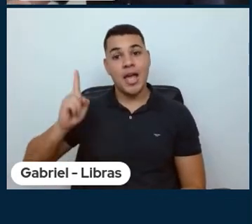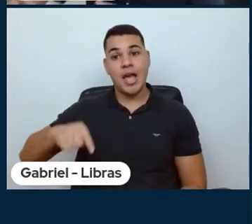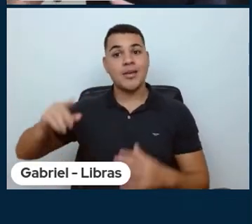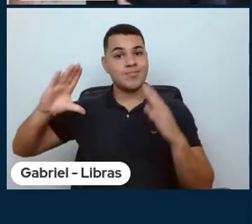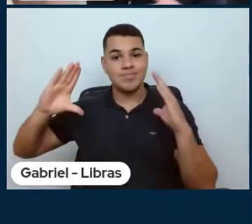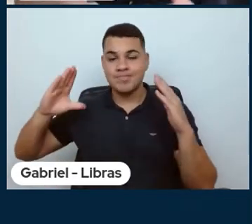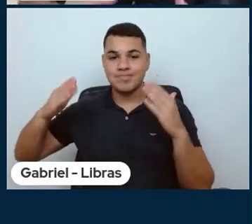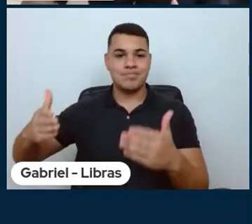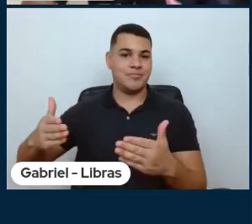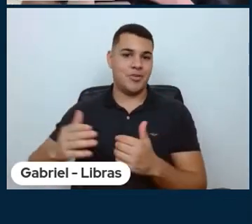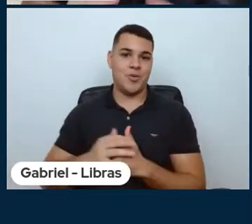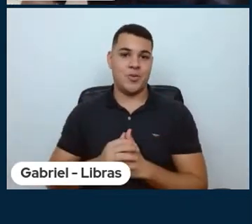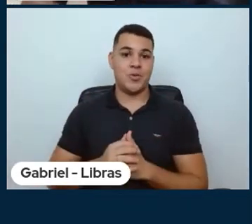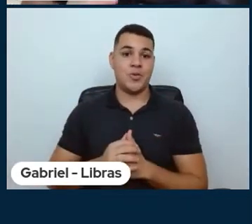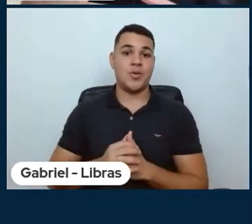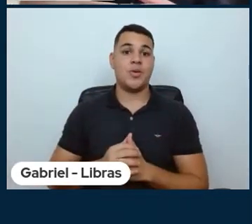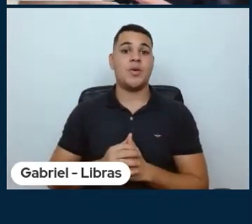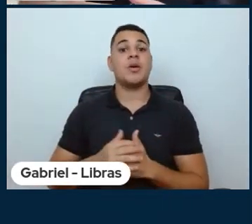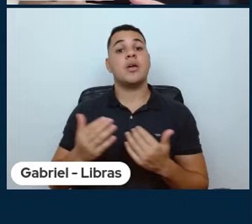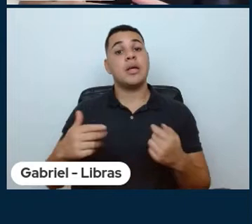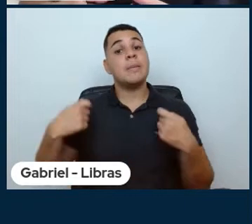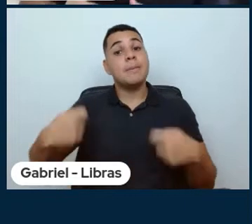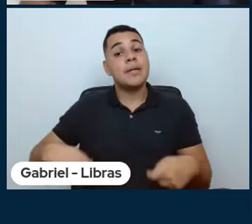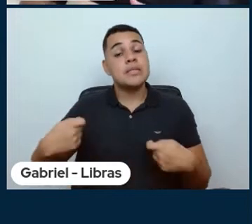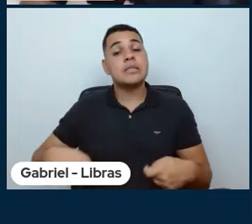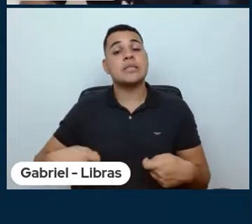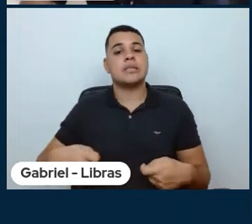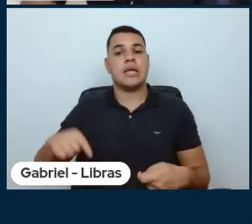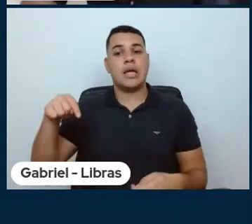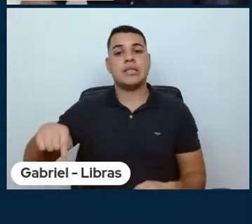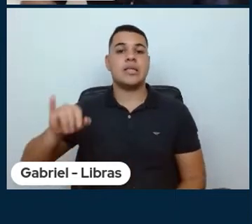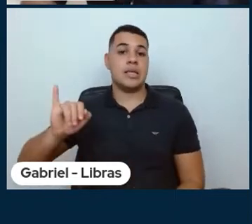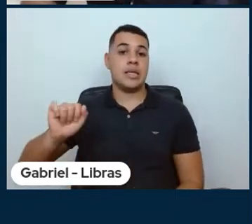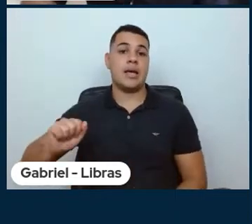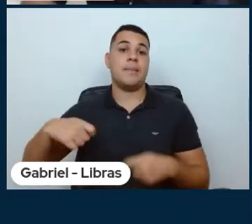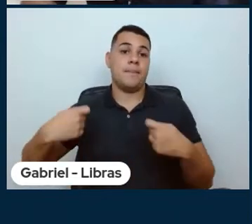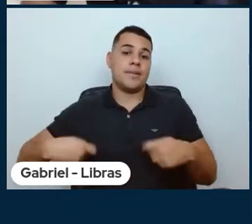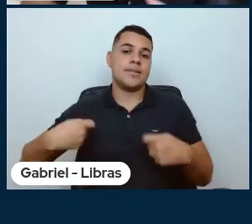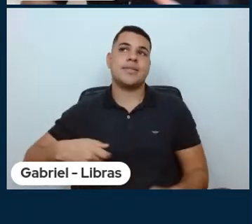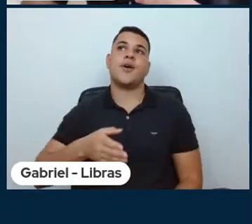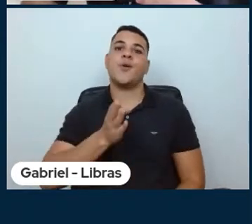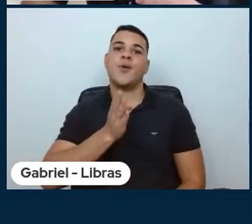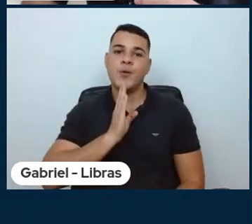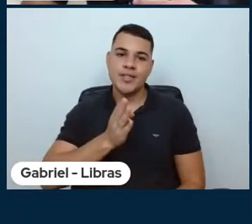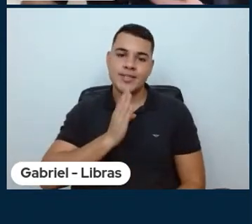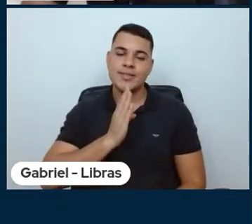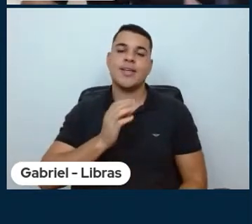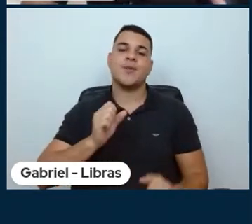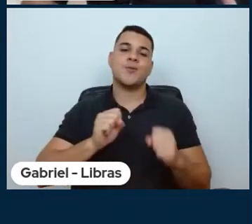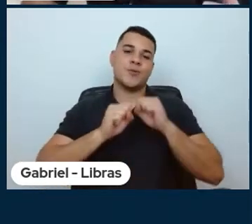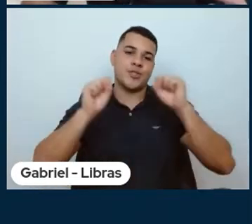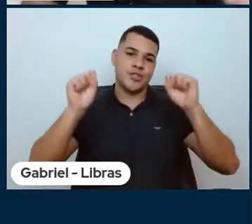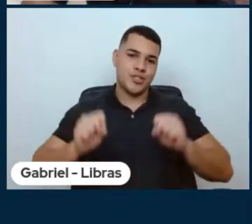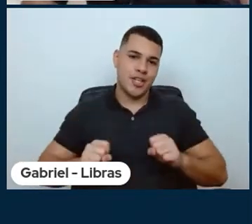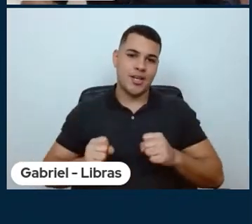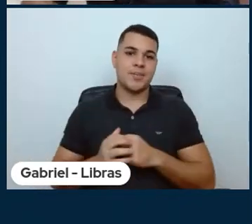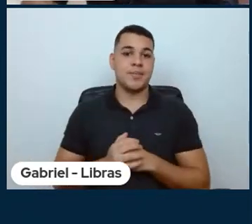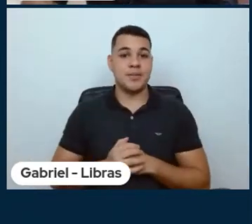maquinário, precisa ter um conhecimento, técnico sobre a máquina, então tinha assim